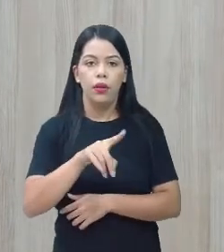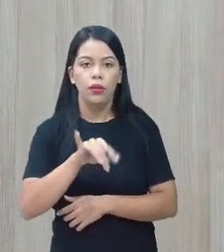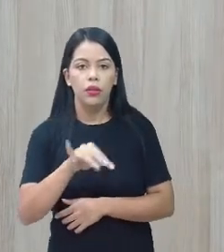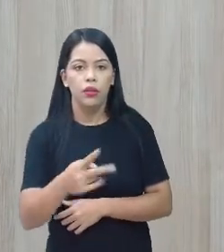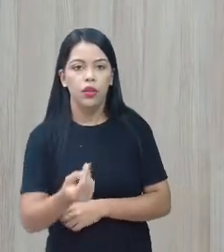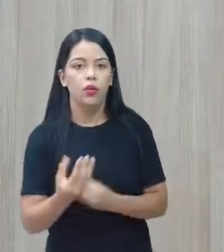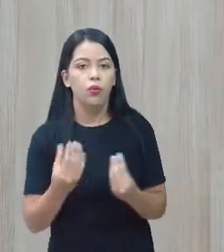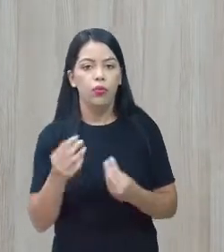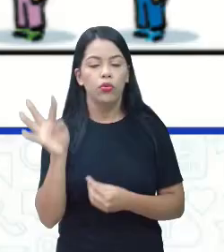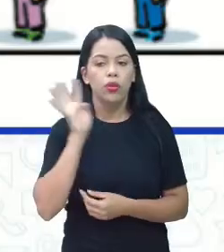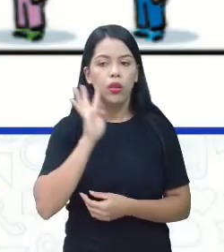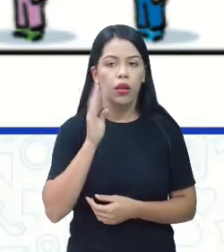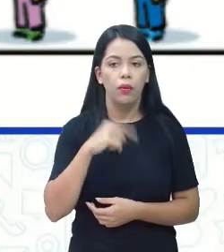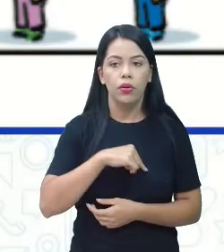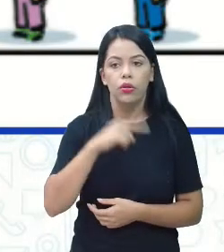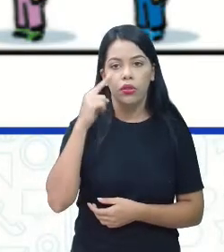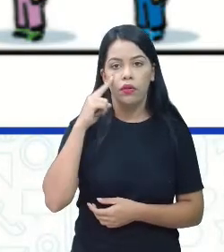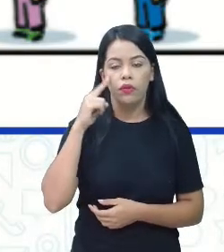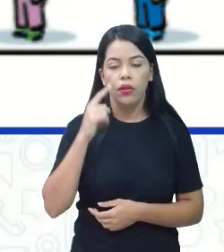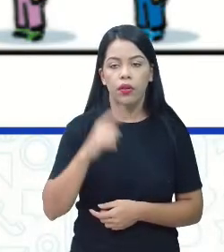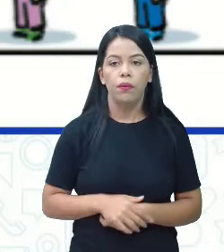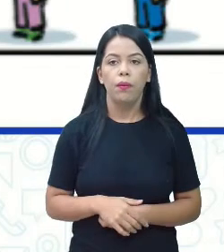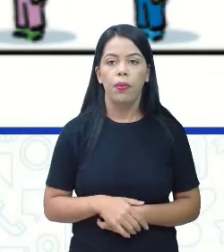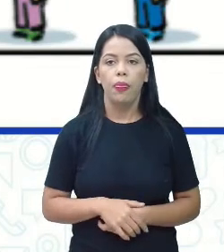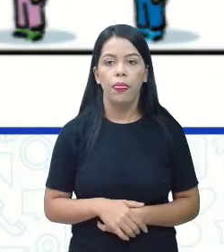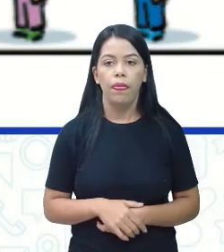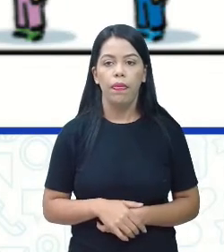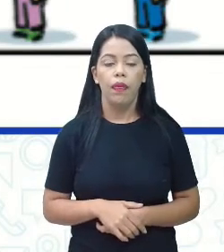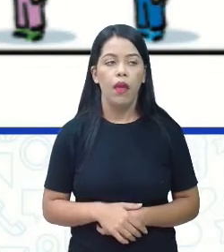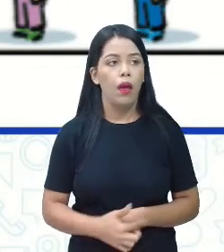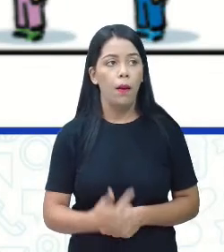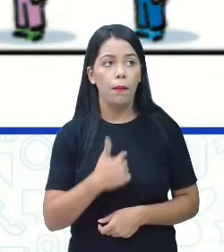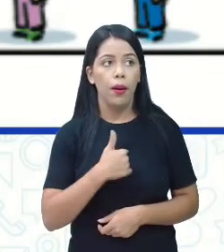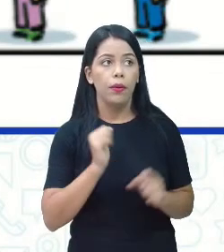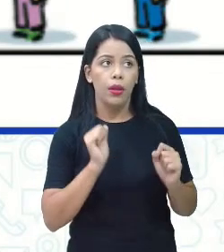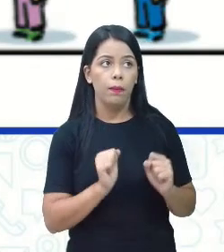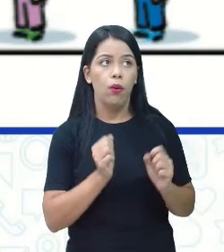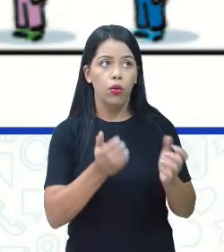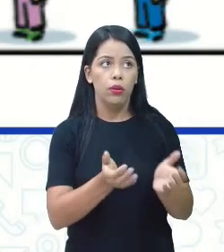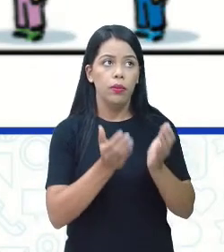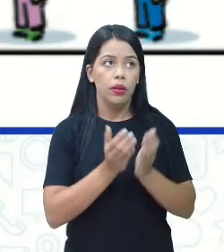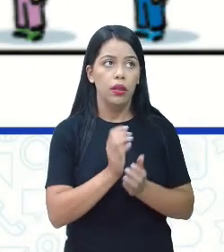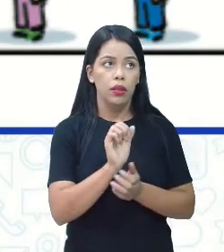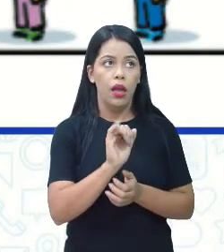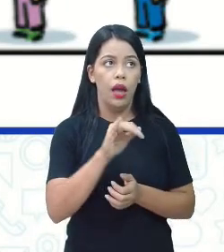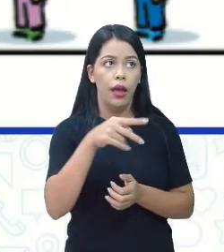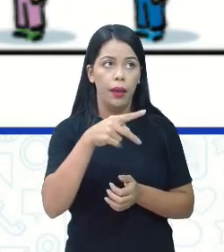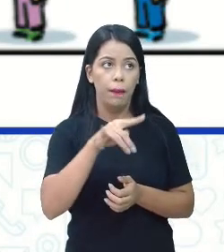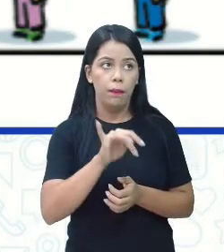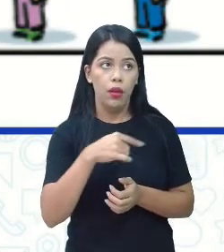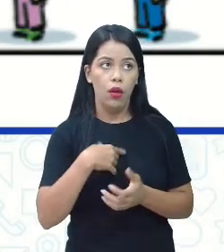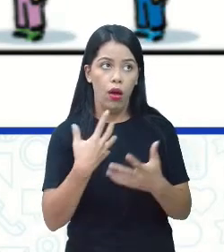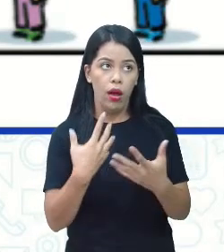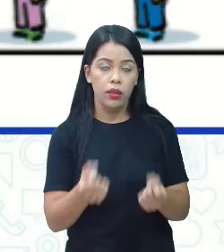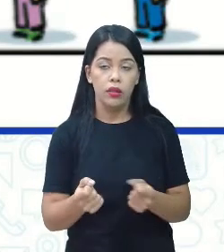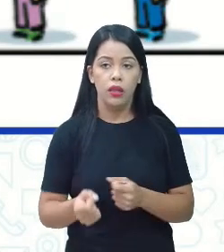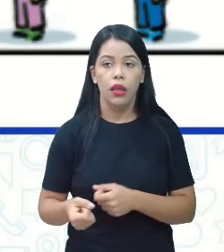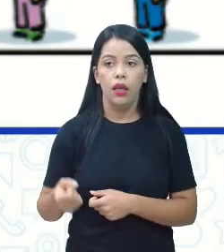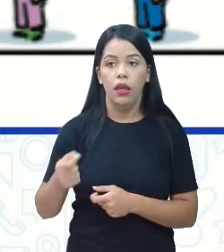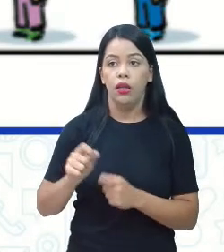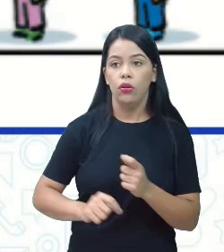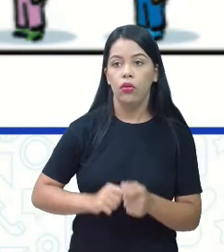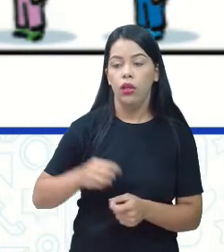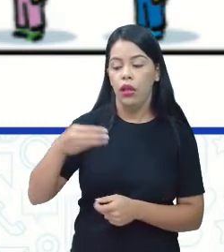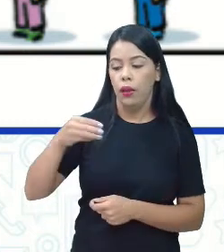trabalhar esse assunto. Pra mim pode ser uma porção de aipim. Eu aceito uma de mandioca, por